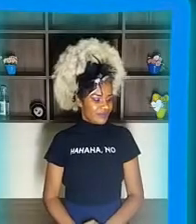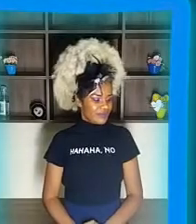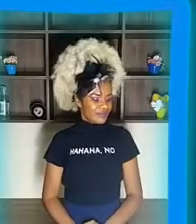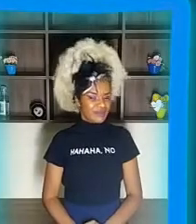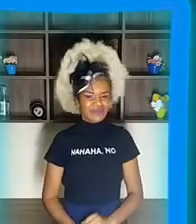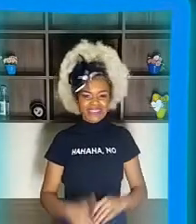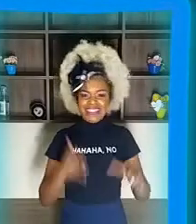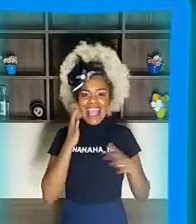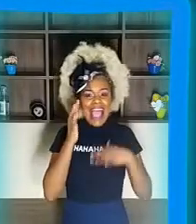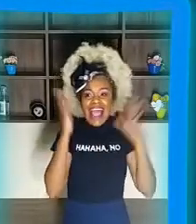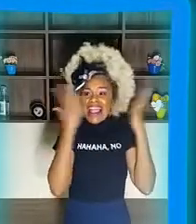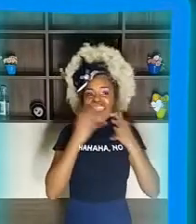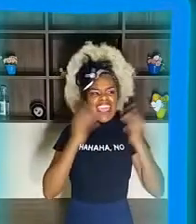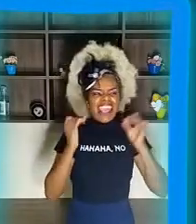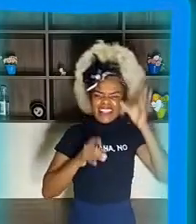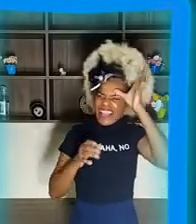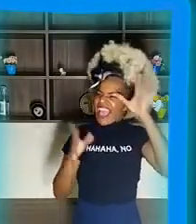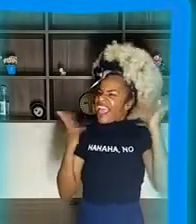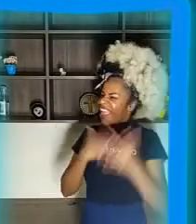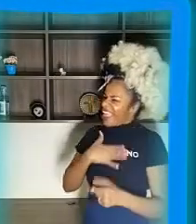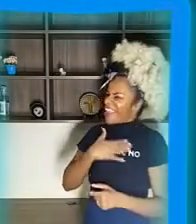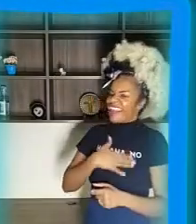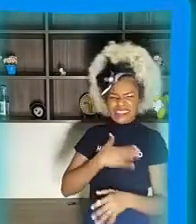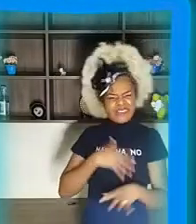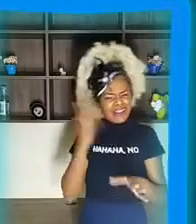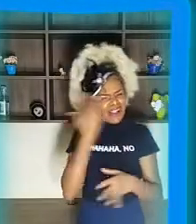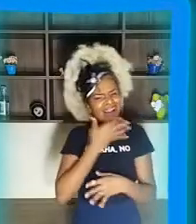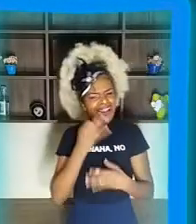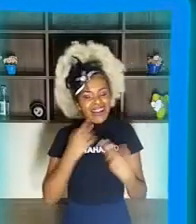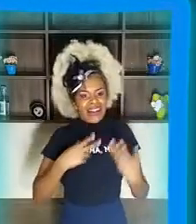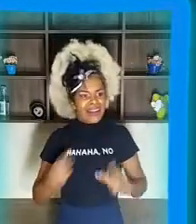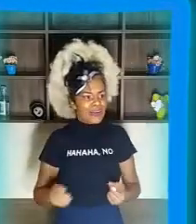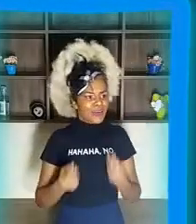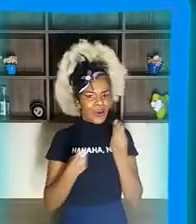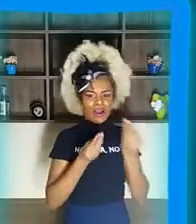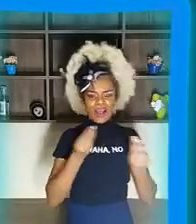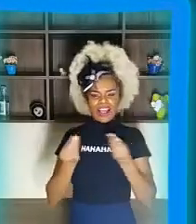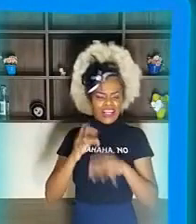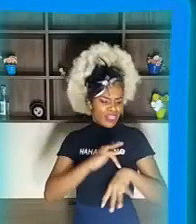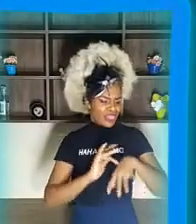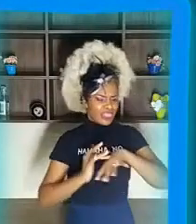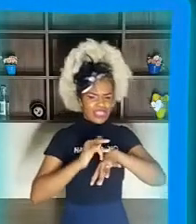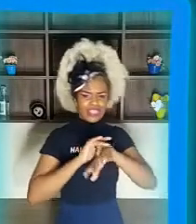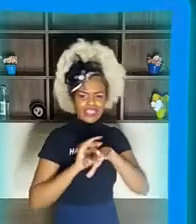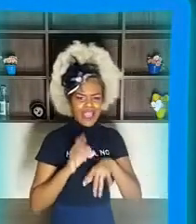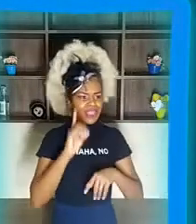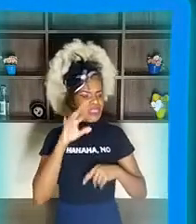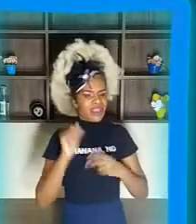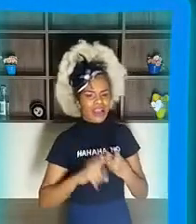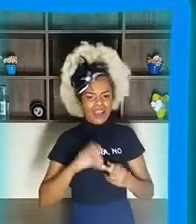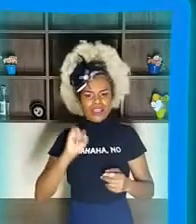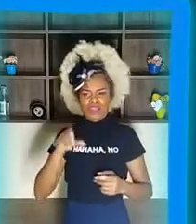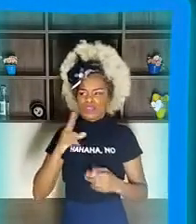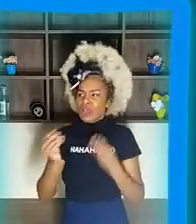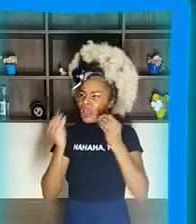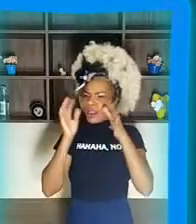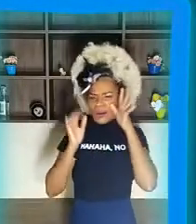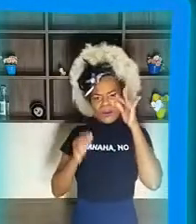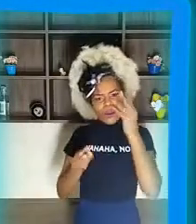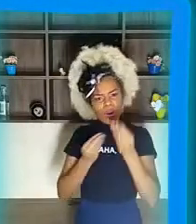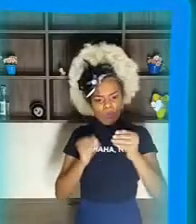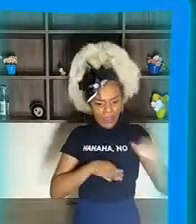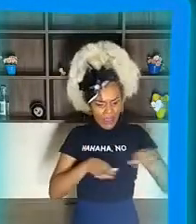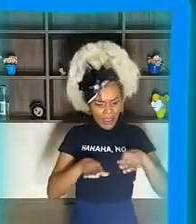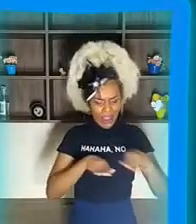Lindo! Aê! Lindo, gente! Que coisa linda! Não, e dança junto. Eu fico curioso como é que fez para mixar